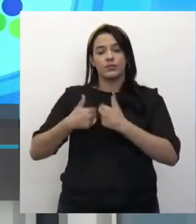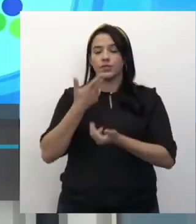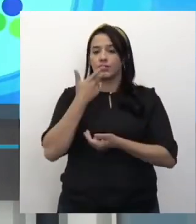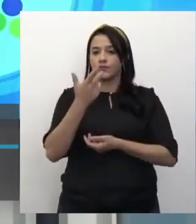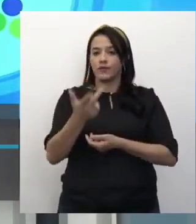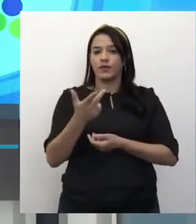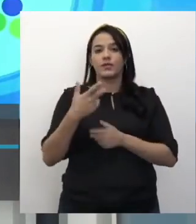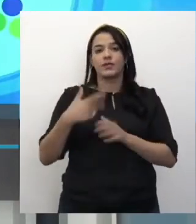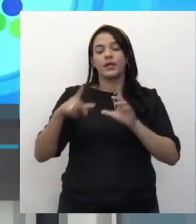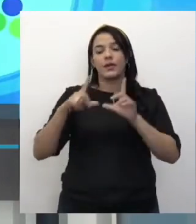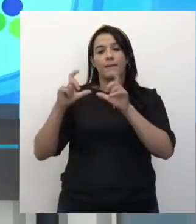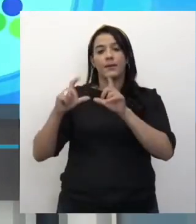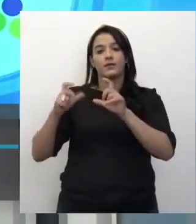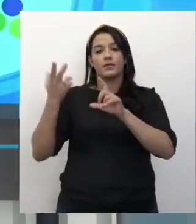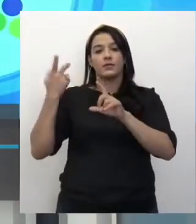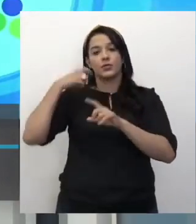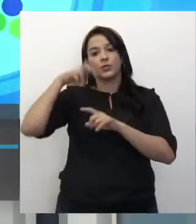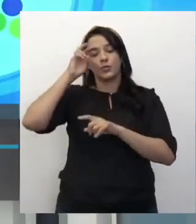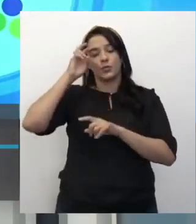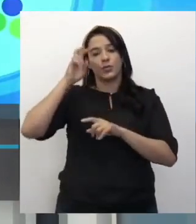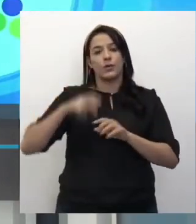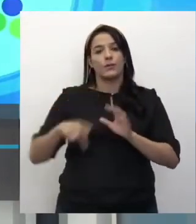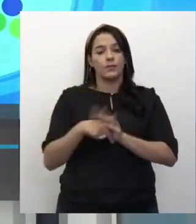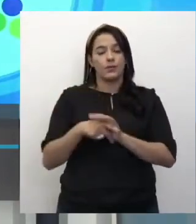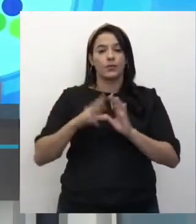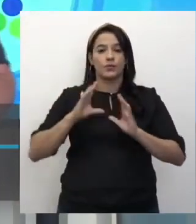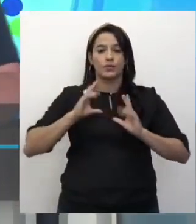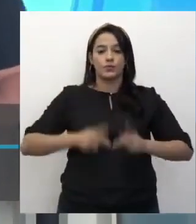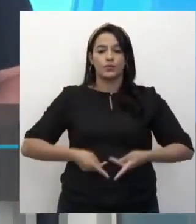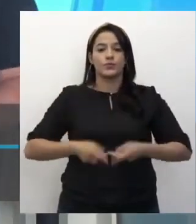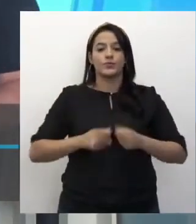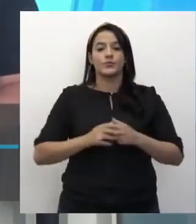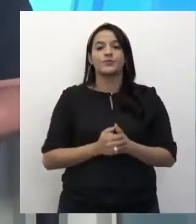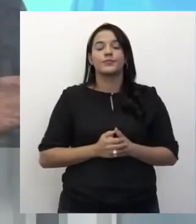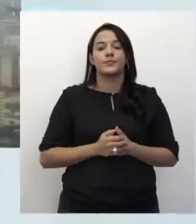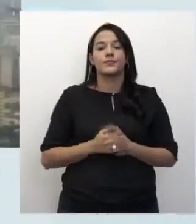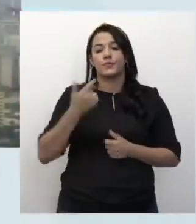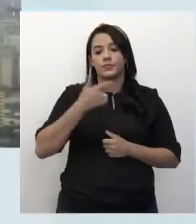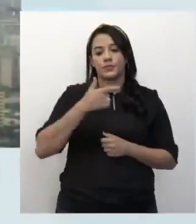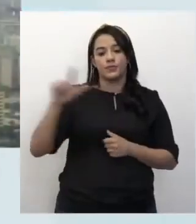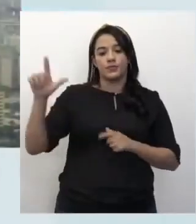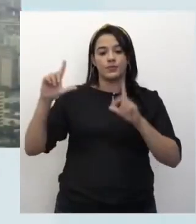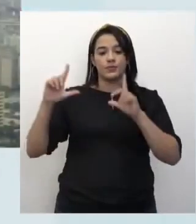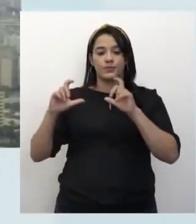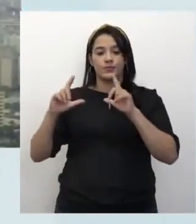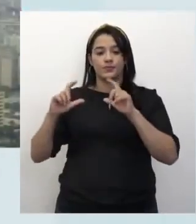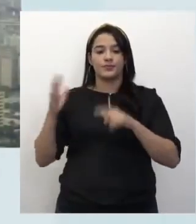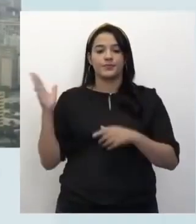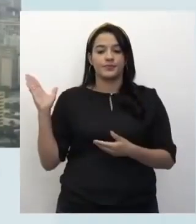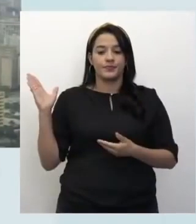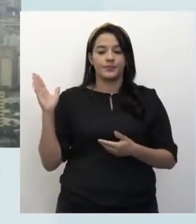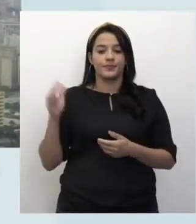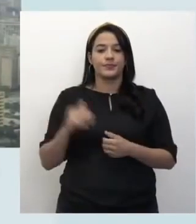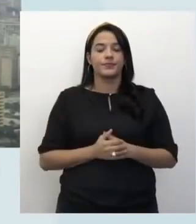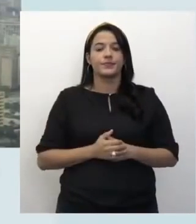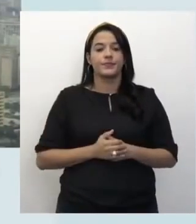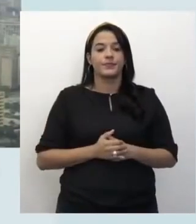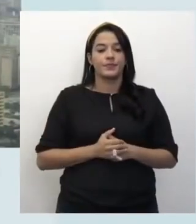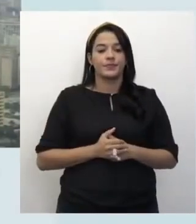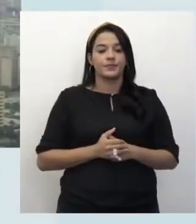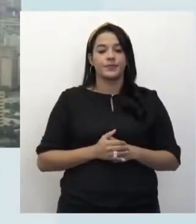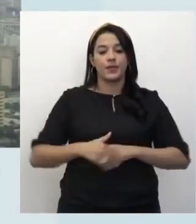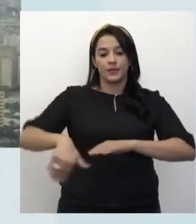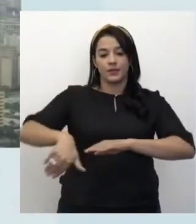vem da cultura do ser humano, né? É interessante a gente retratar isso. A próxima imagem, né, é uma imagem do elevado Costa e